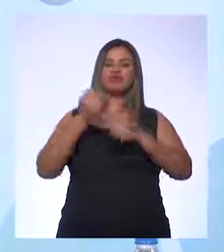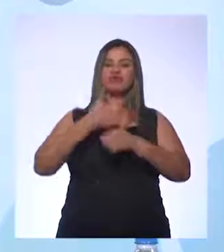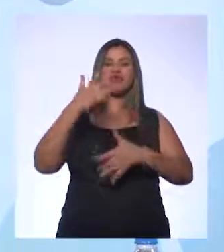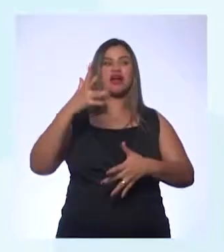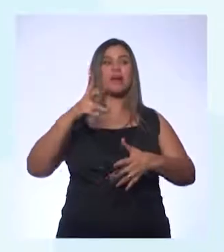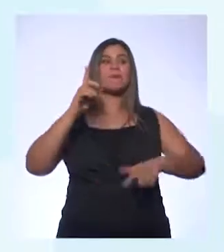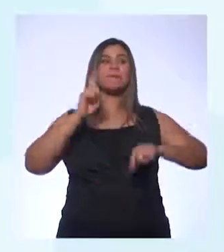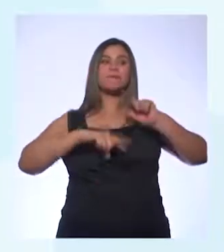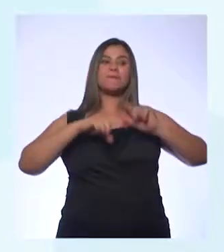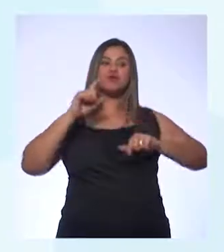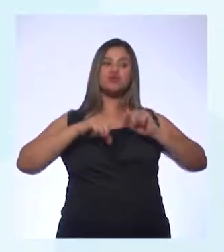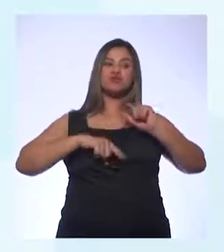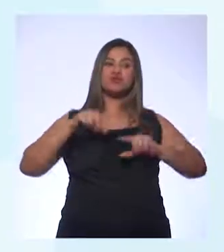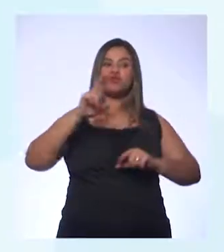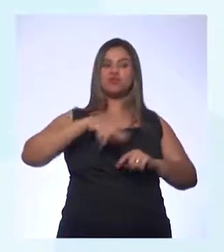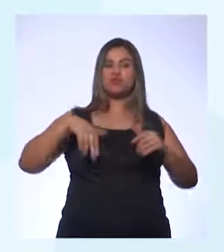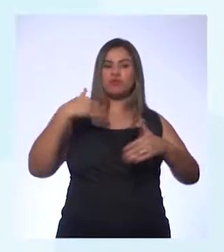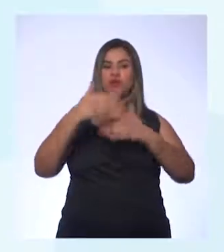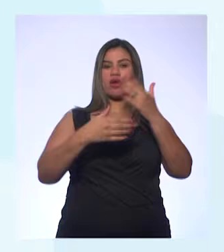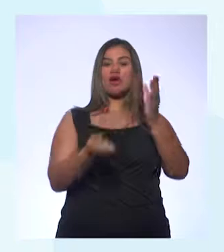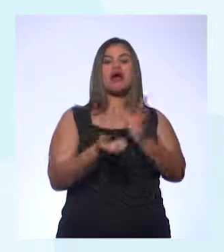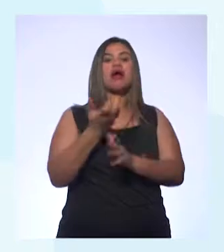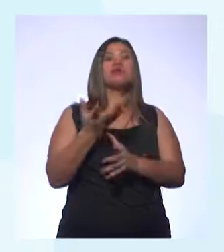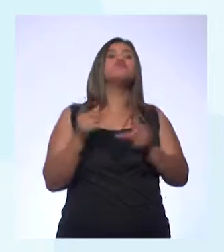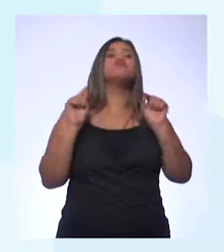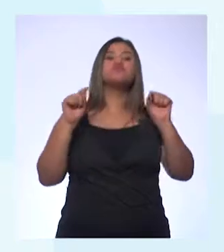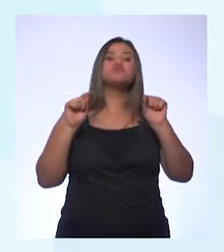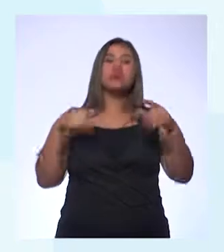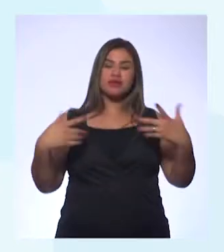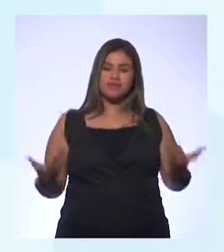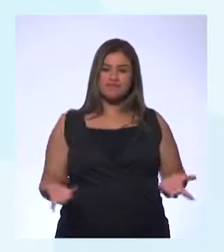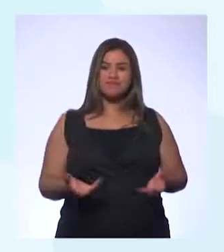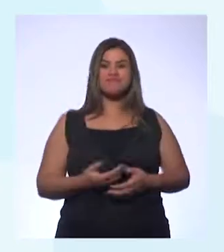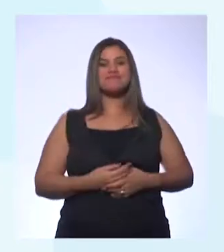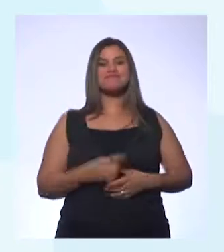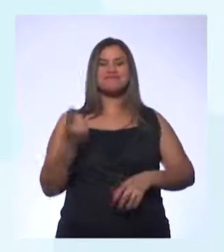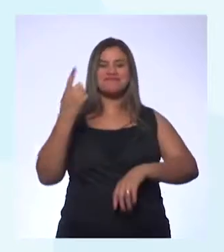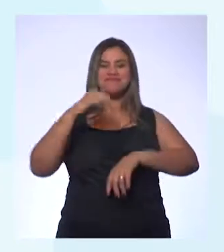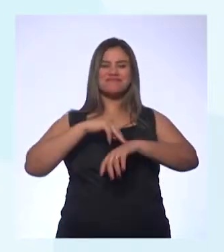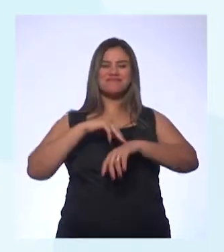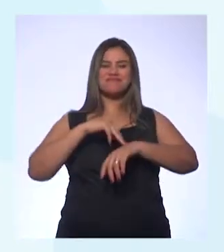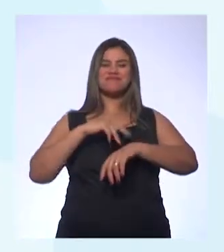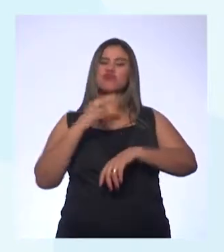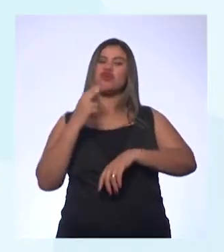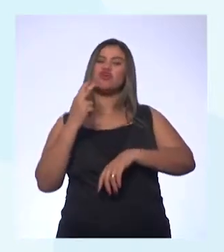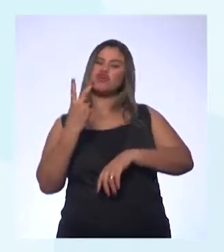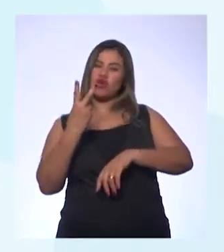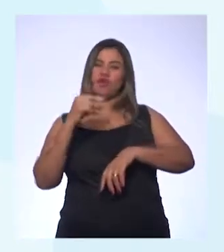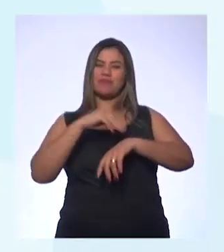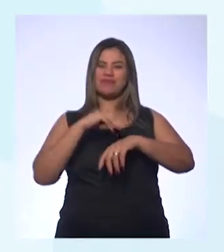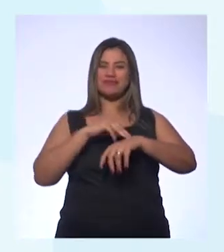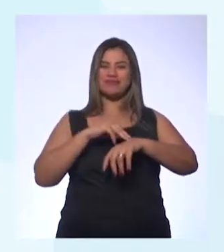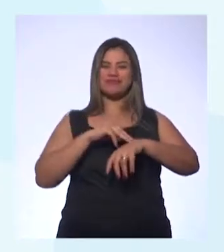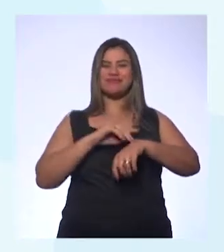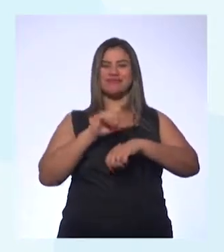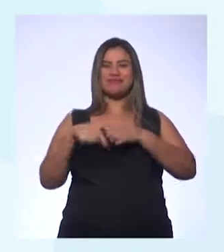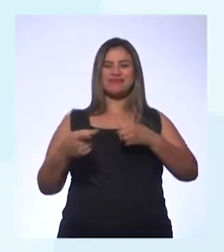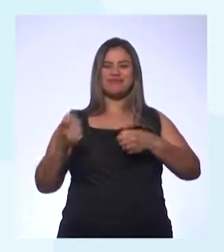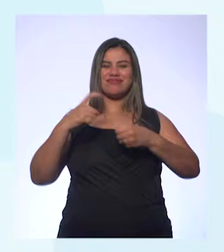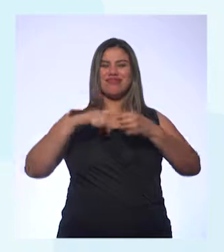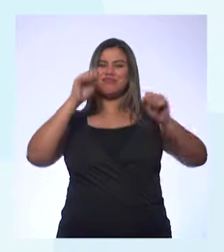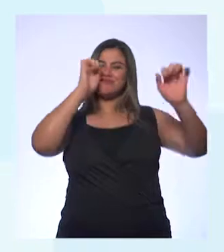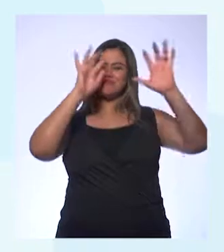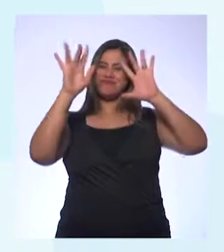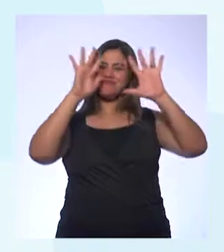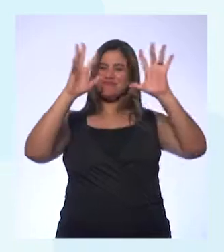Quais materiais podemos usar em nosso processo de criação? 1 minuto, 2... Dessa vez eu vou dar 2 minutos. Pensa